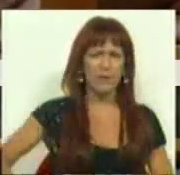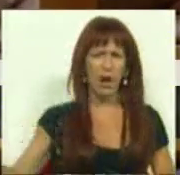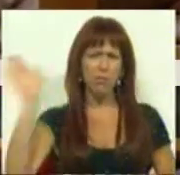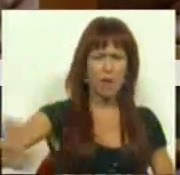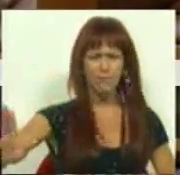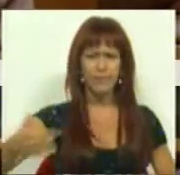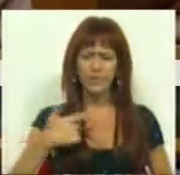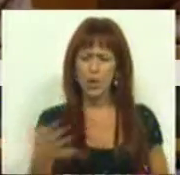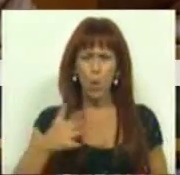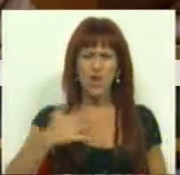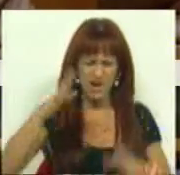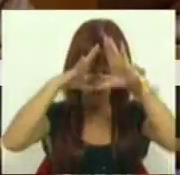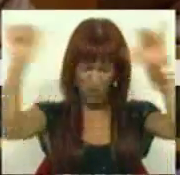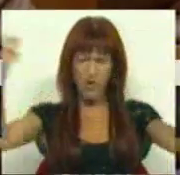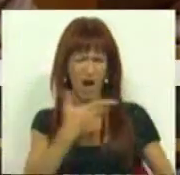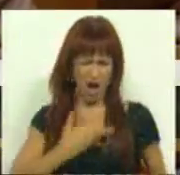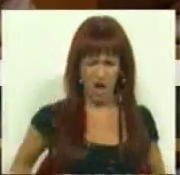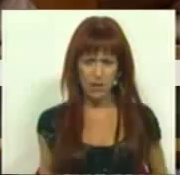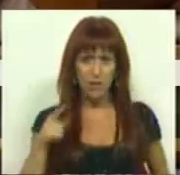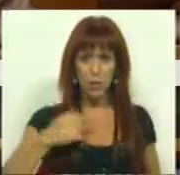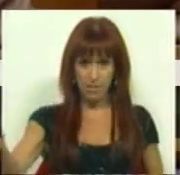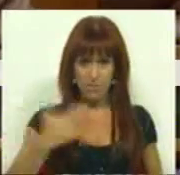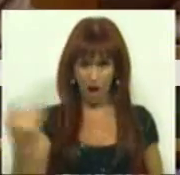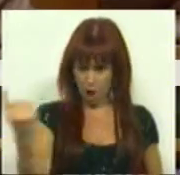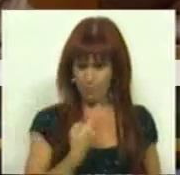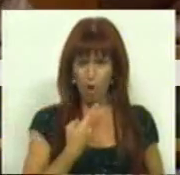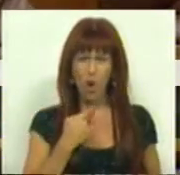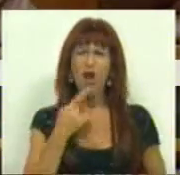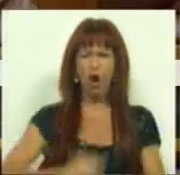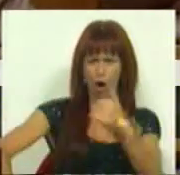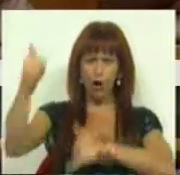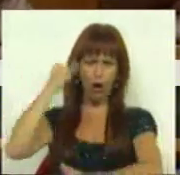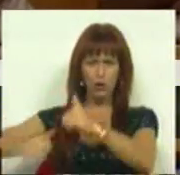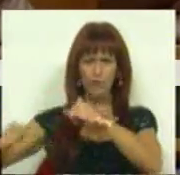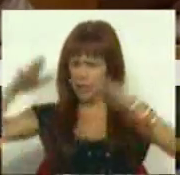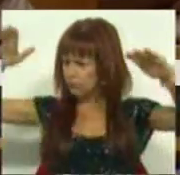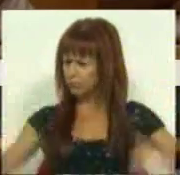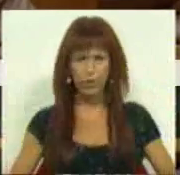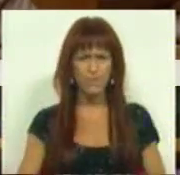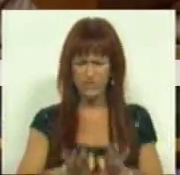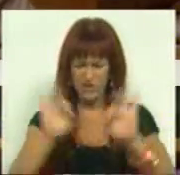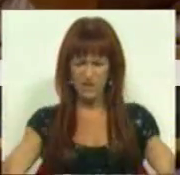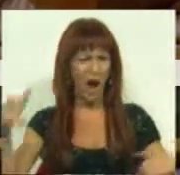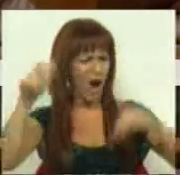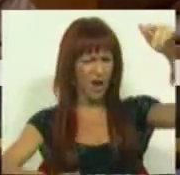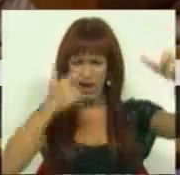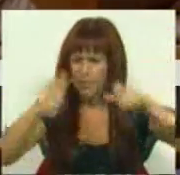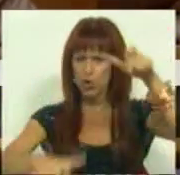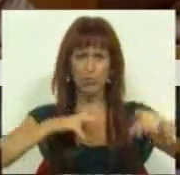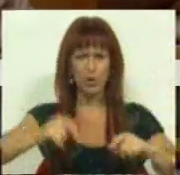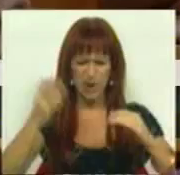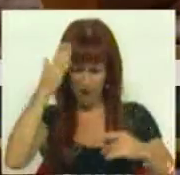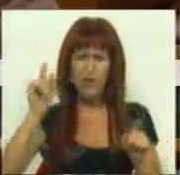passado, recusamos esta ideologia conservadora que nos querem impor para retroceder e para diminuir a igualdade entre os portugueses